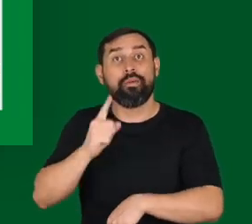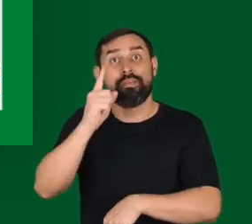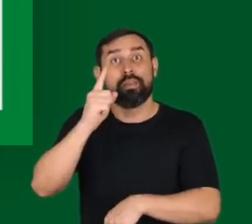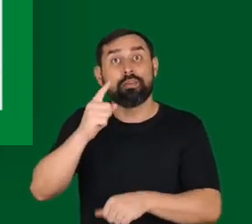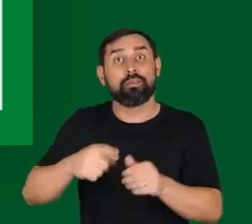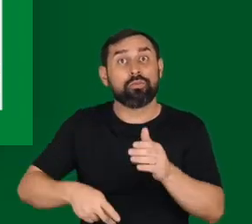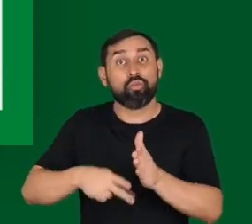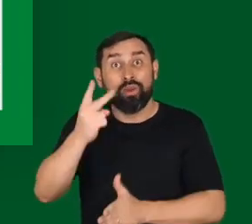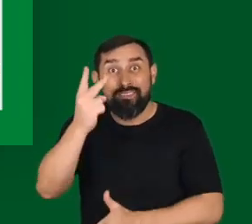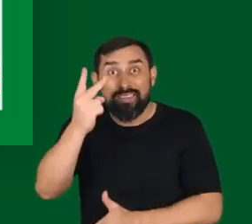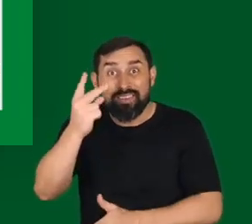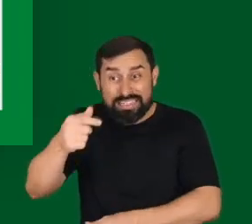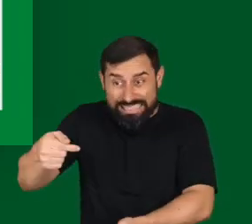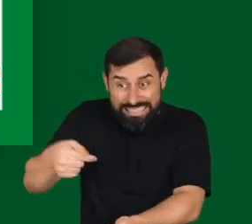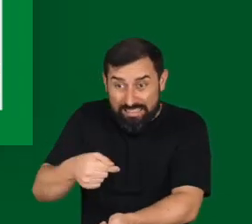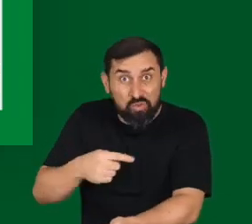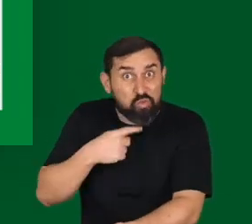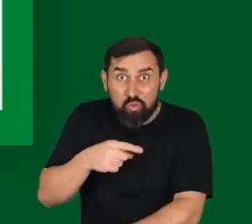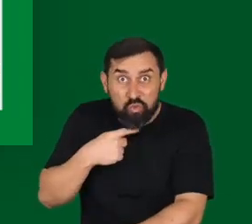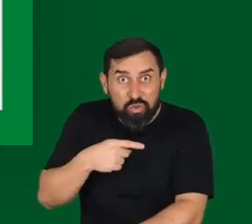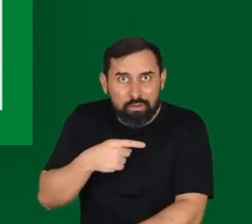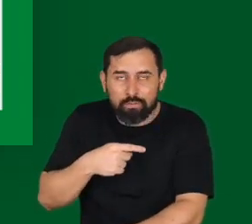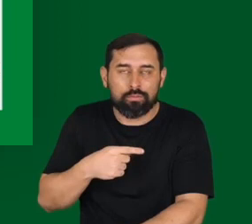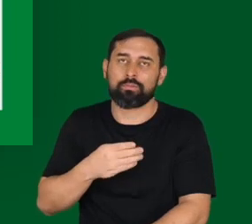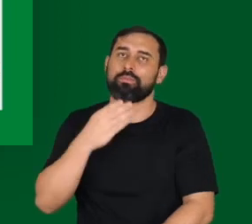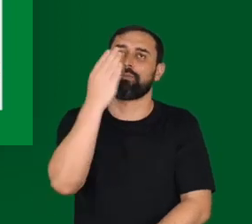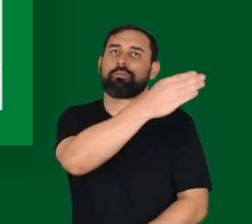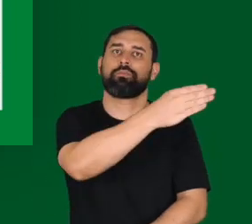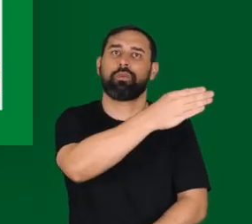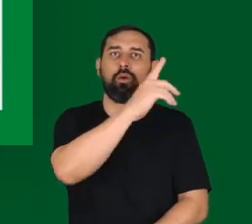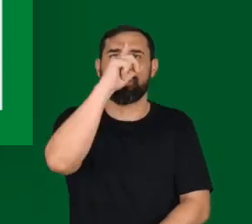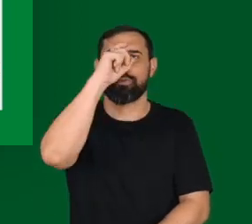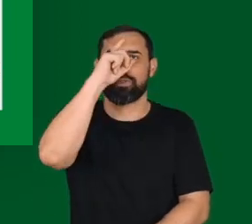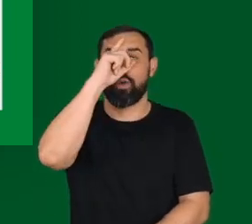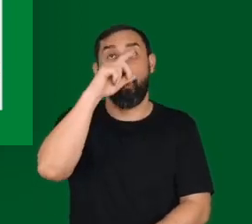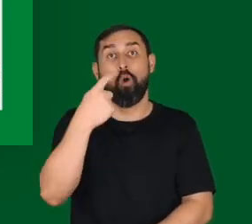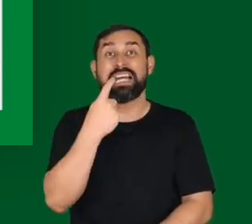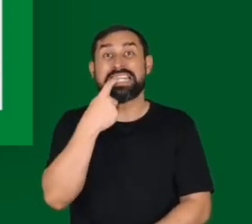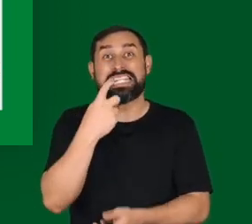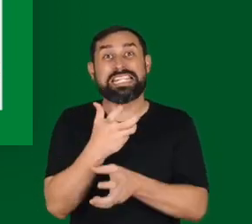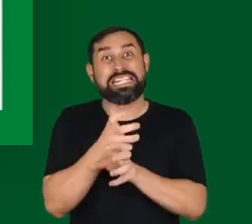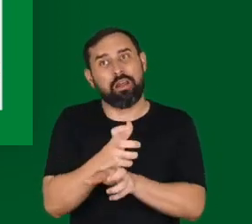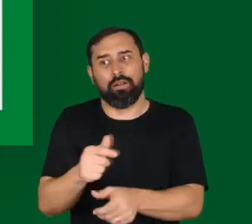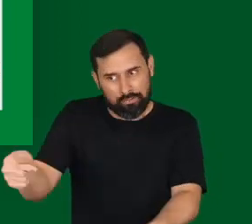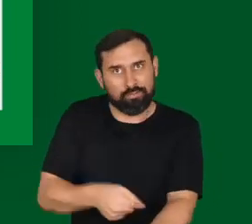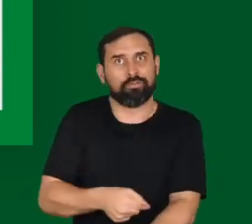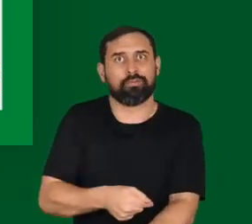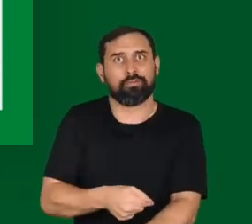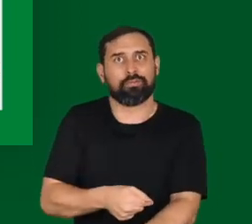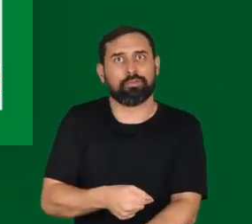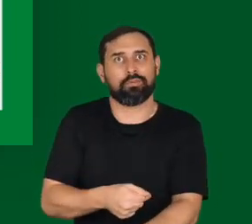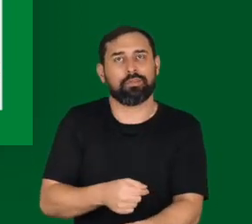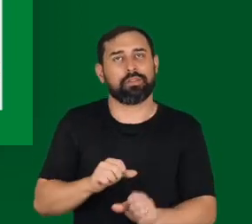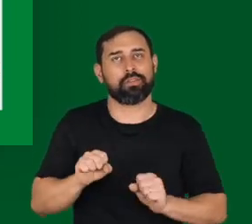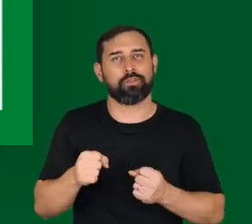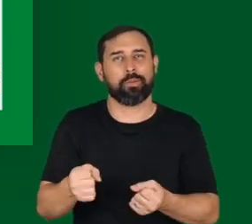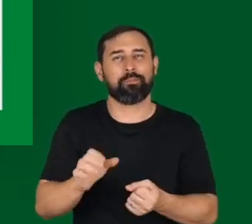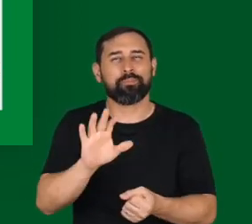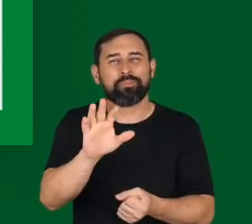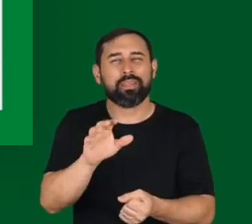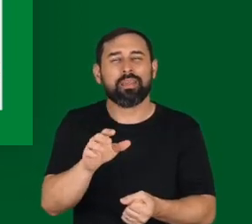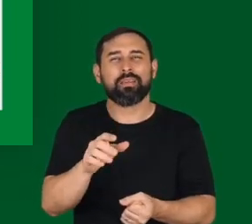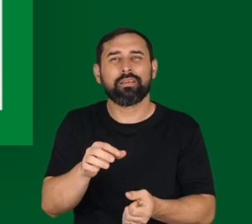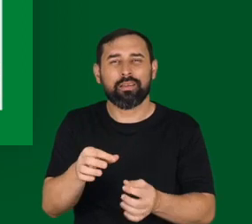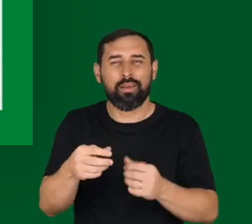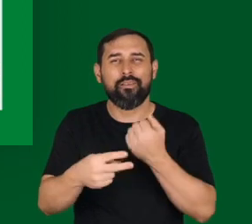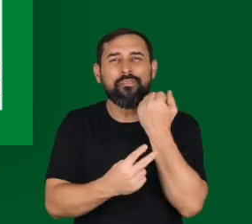O insucesso após 2 tentativas é suficiente para se pensar em chegar ao hospital ou pensar numa intraóssea, tá?